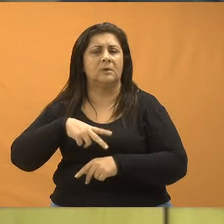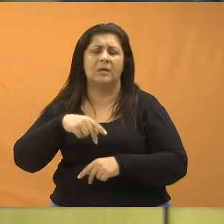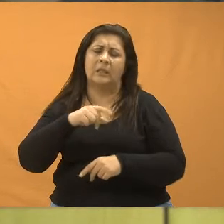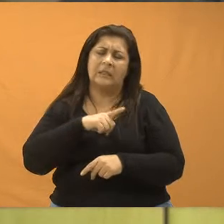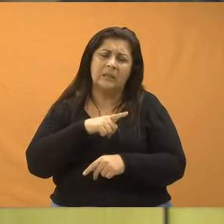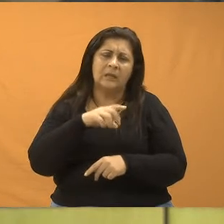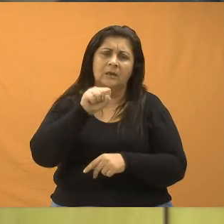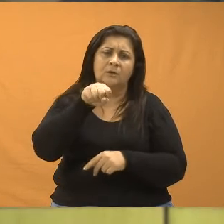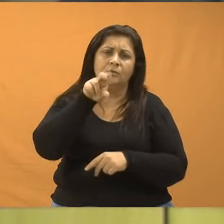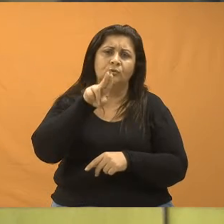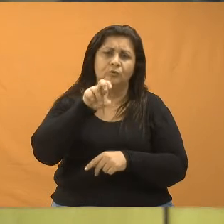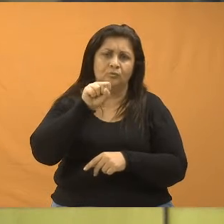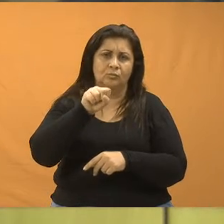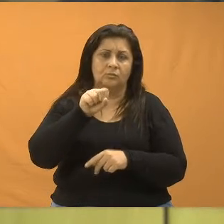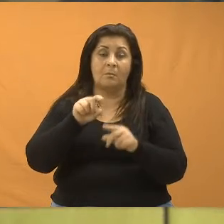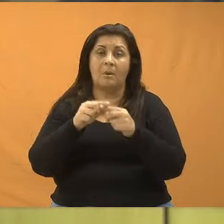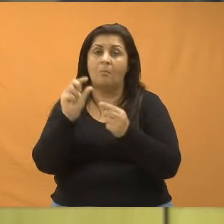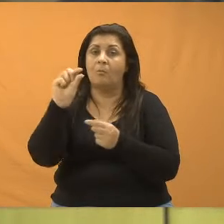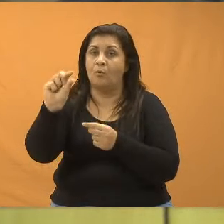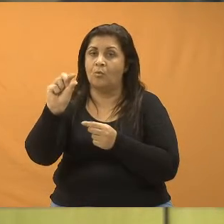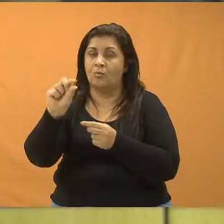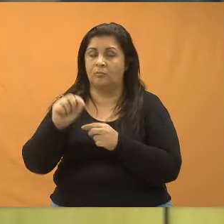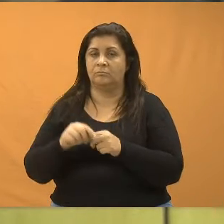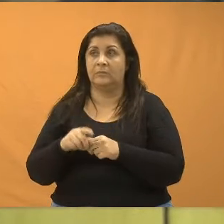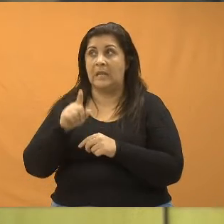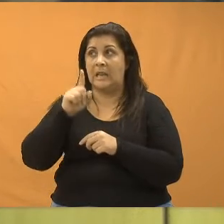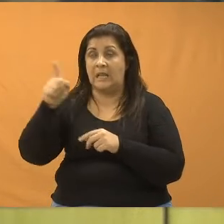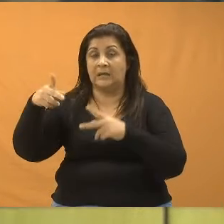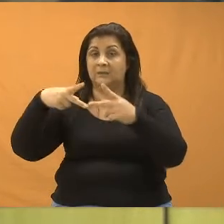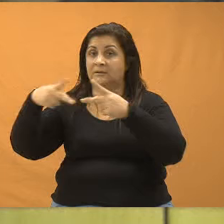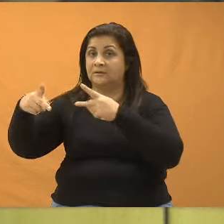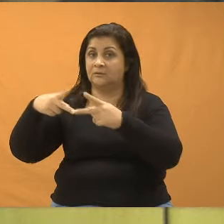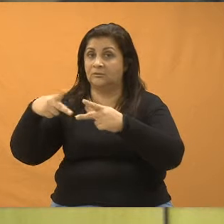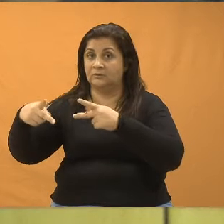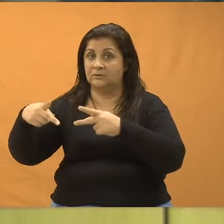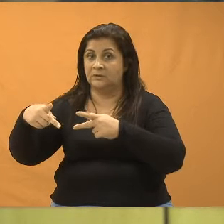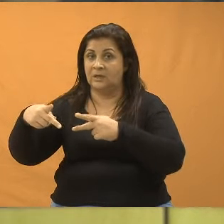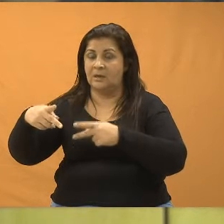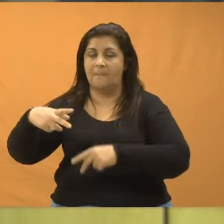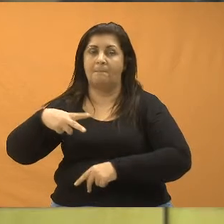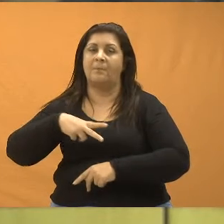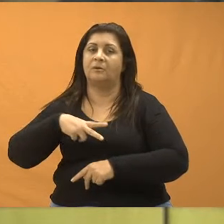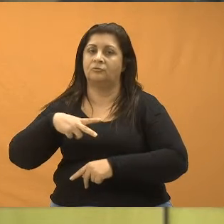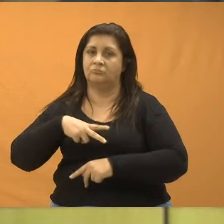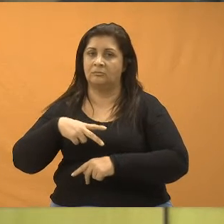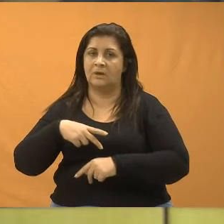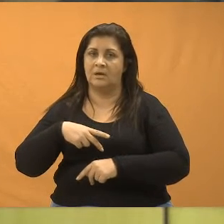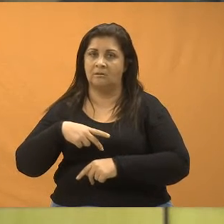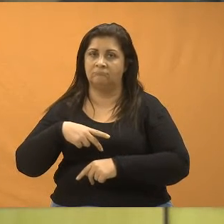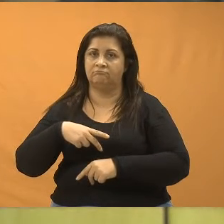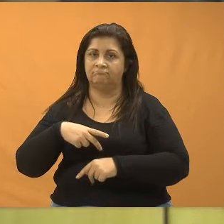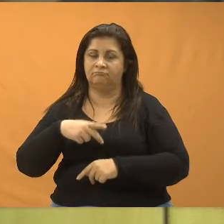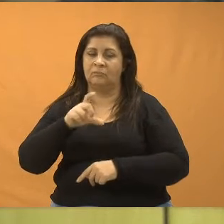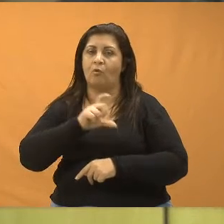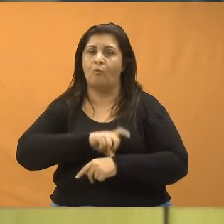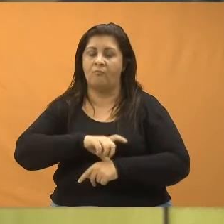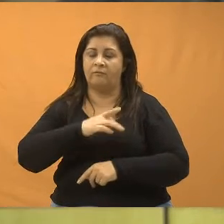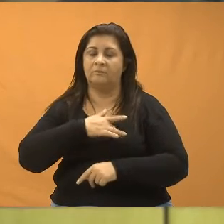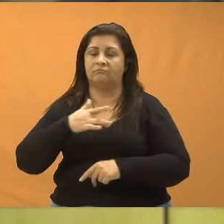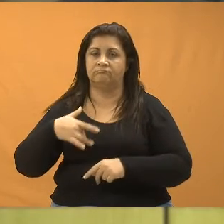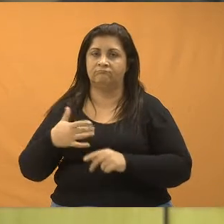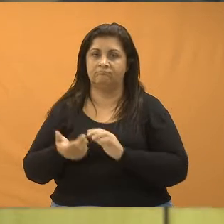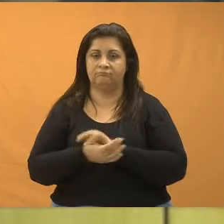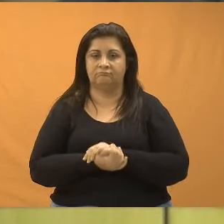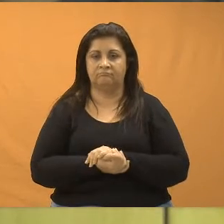sim, mas o atendimento de secundário e terciário. Os convênios, sobretudo da Santa Casa de São